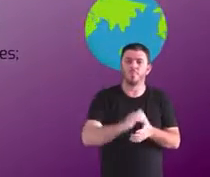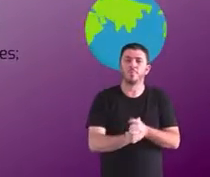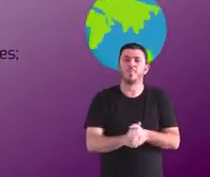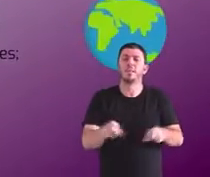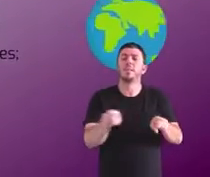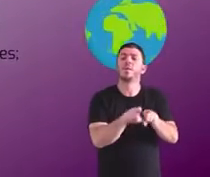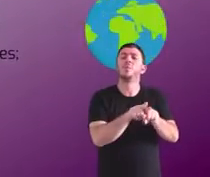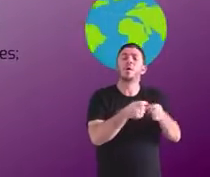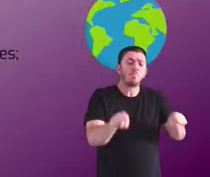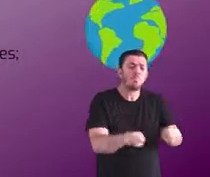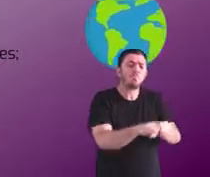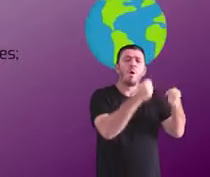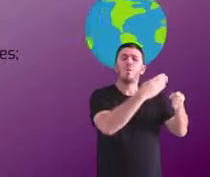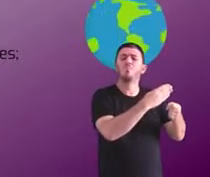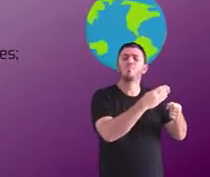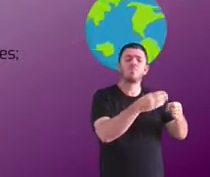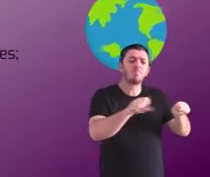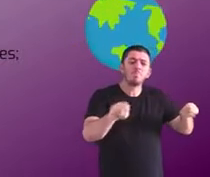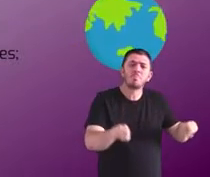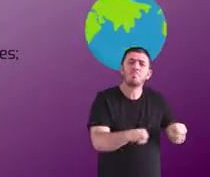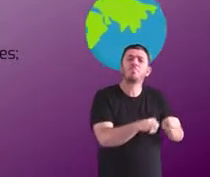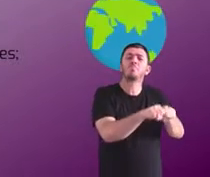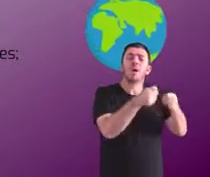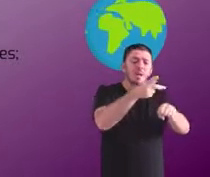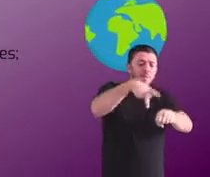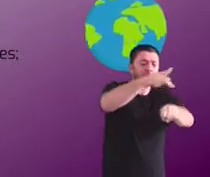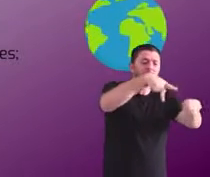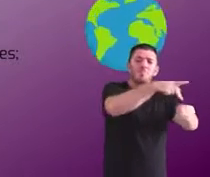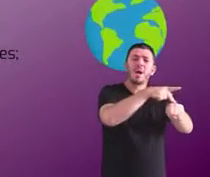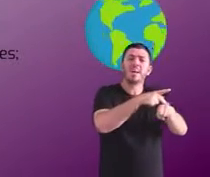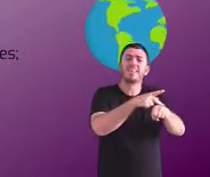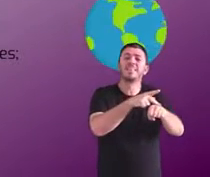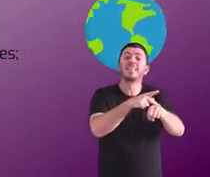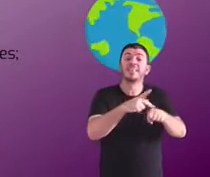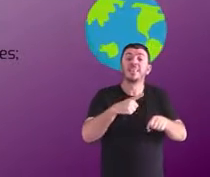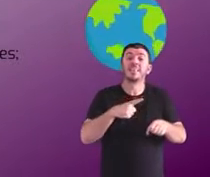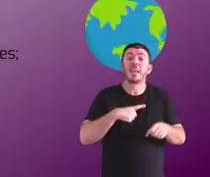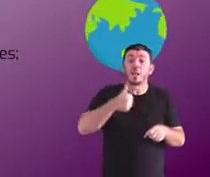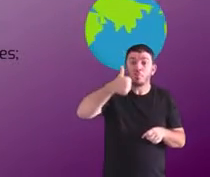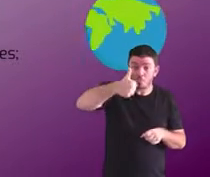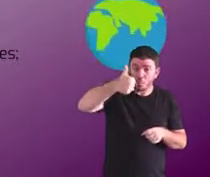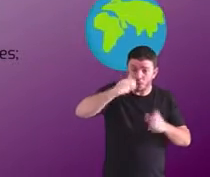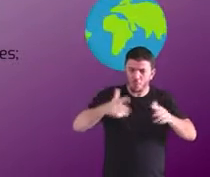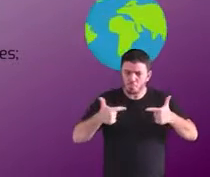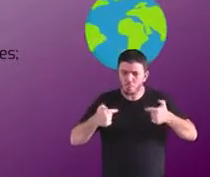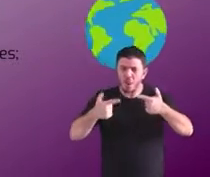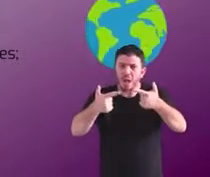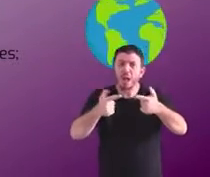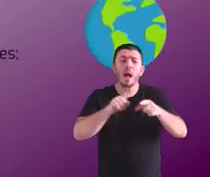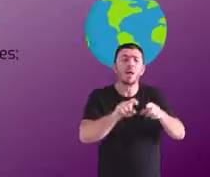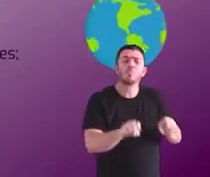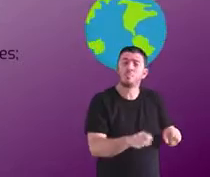das Nações, criada após a Primeira Guerra Mundial para impedir novos